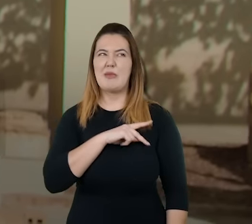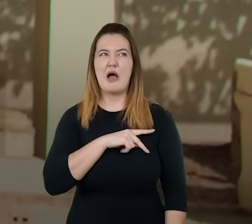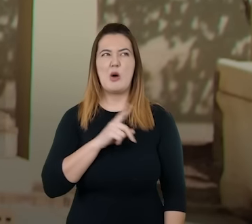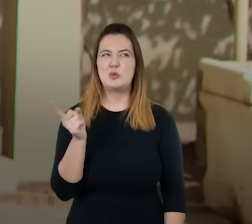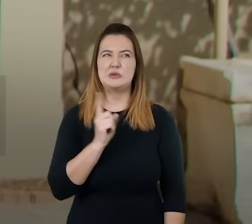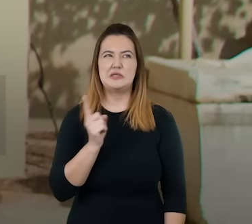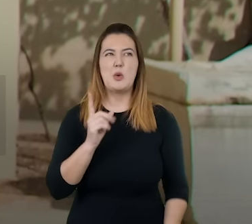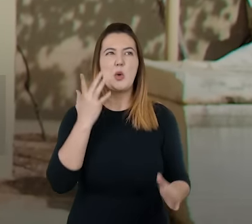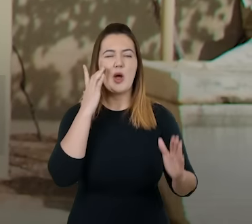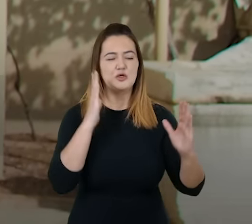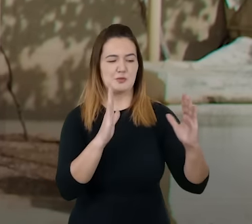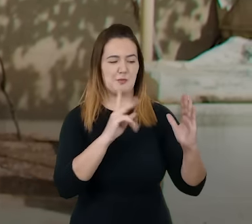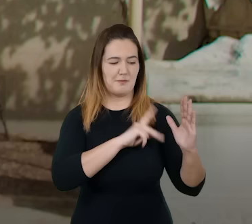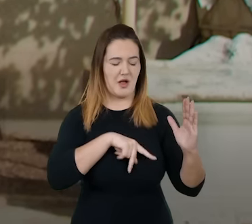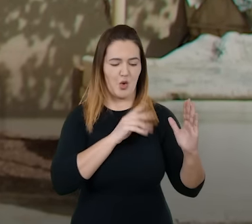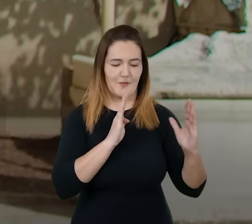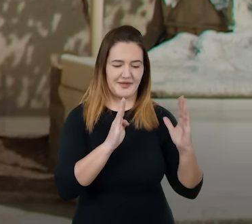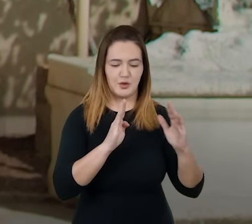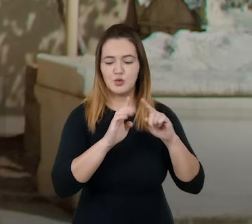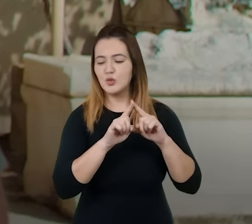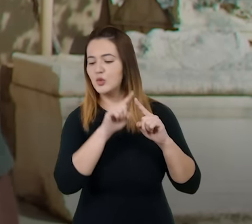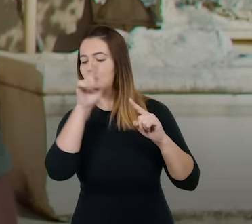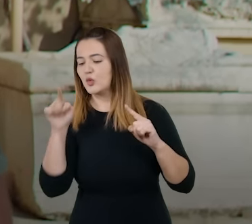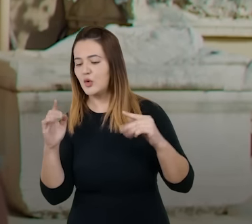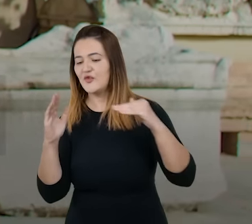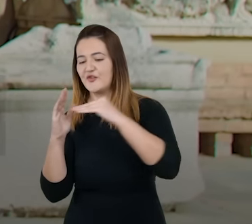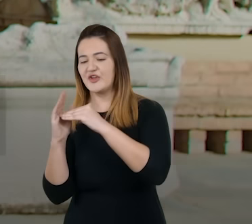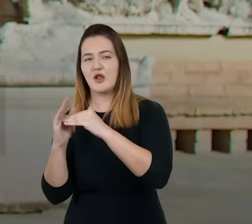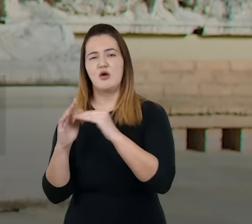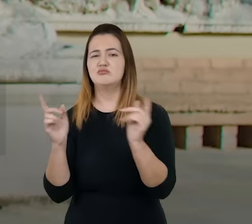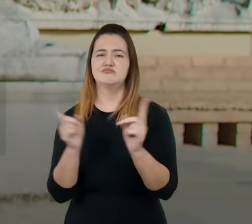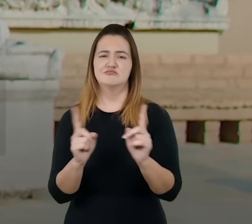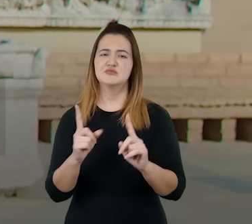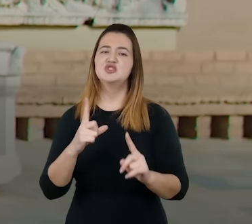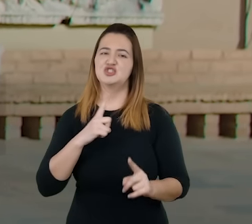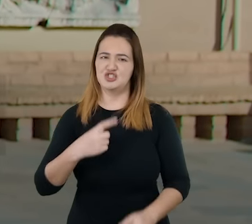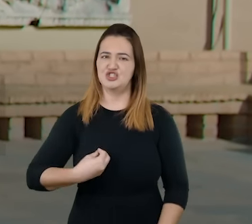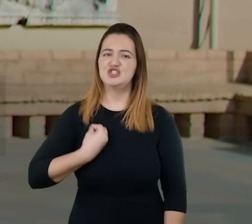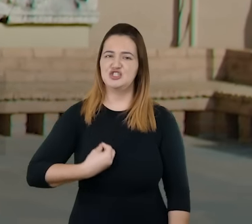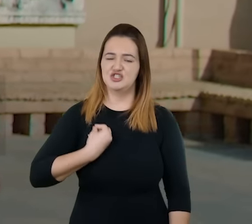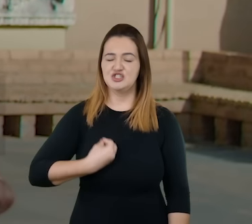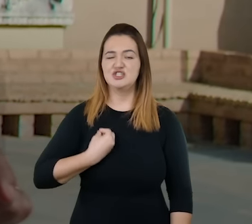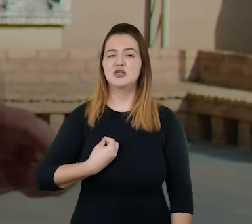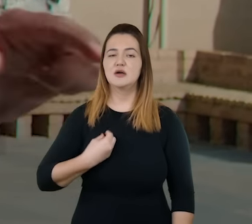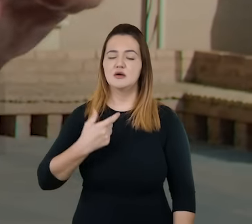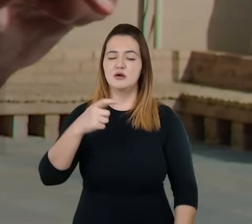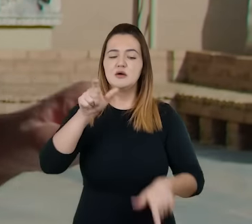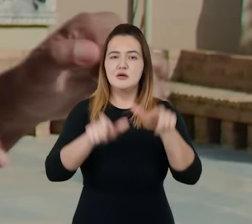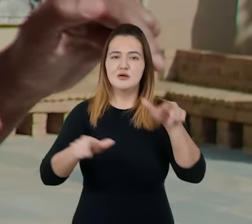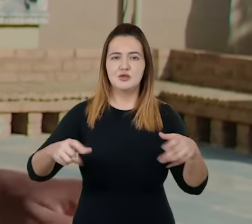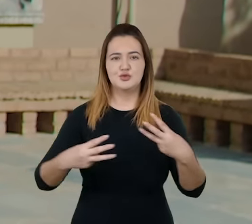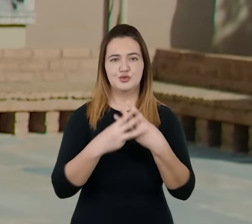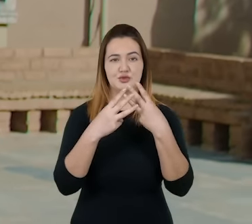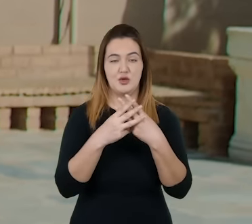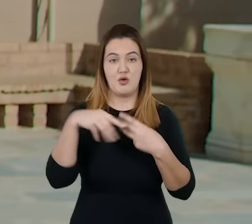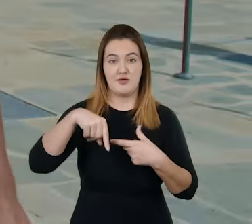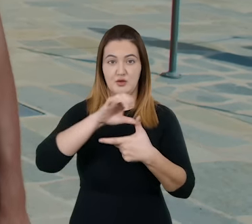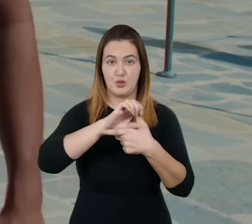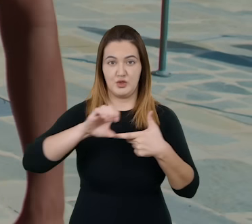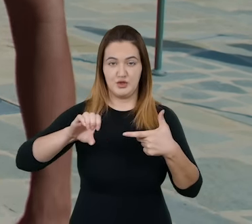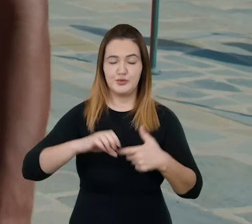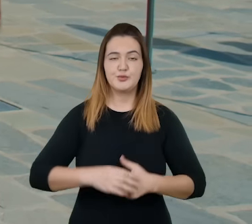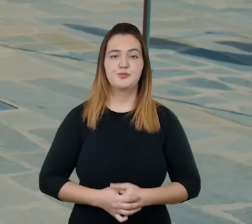do final do período romano. De qualquer maneira, elas demarcam que havia uma presença significativa de judeus nesse lugar.